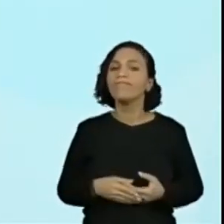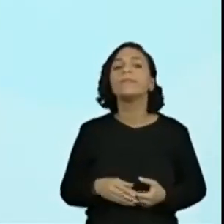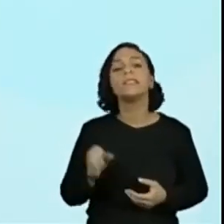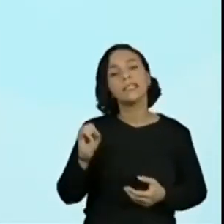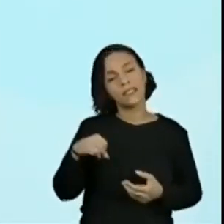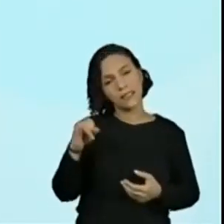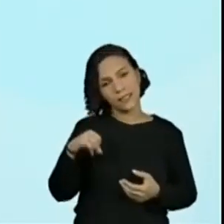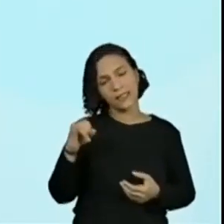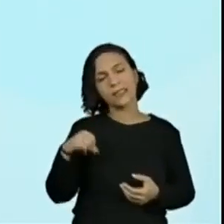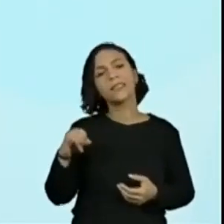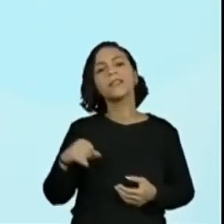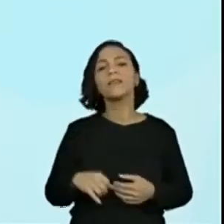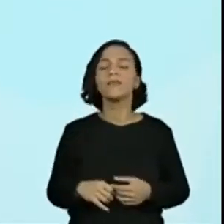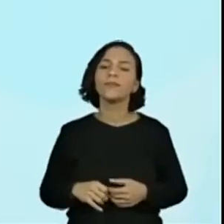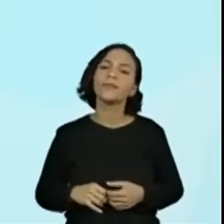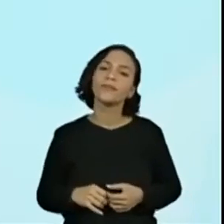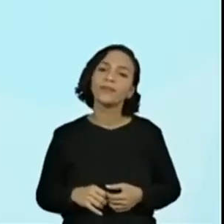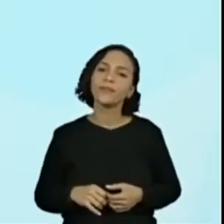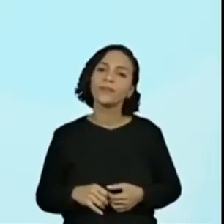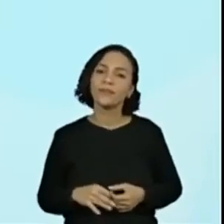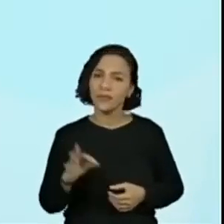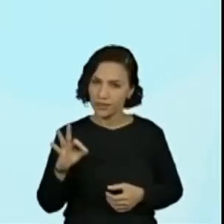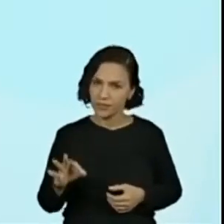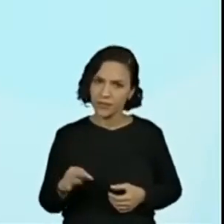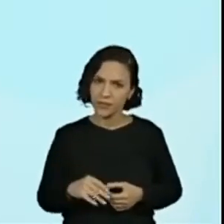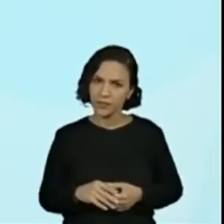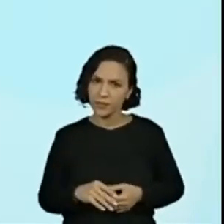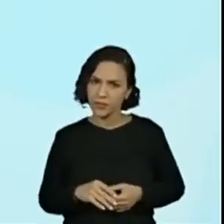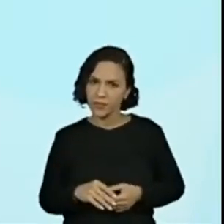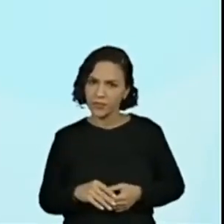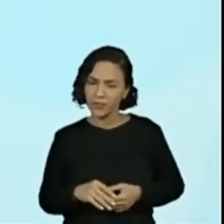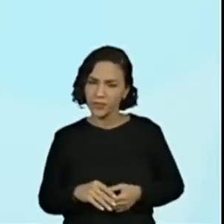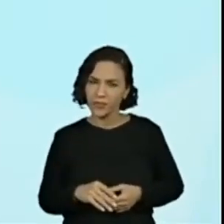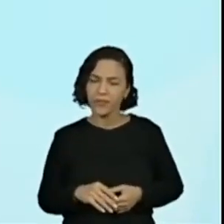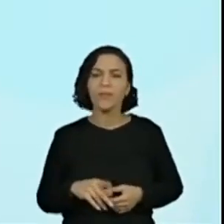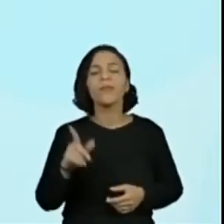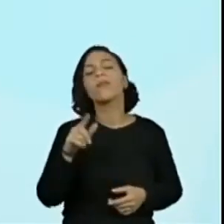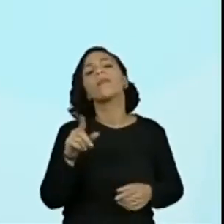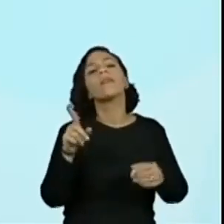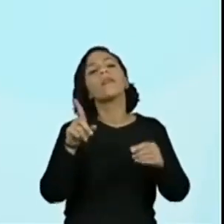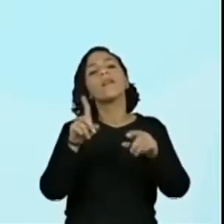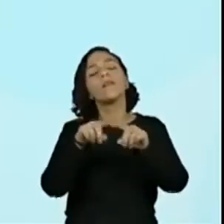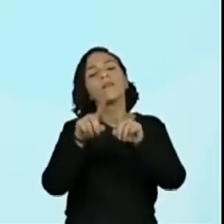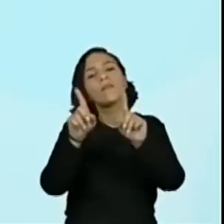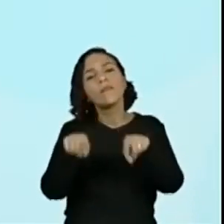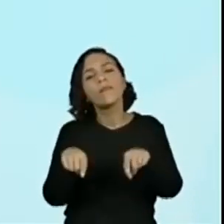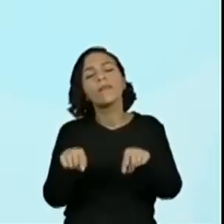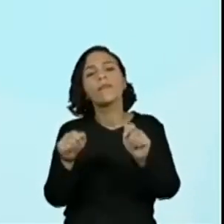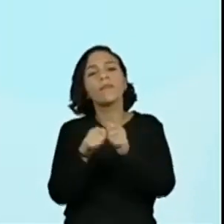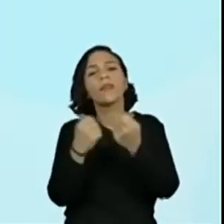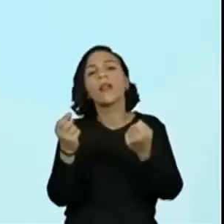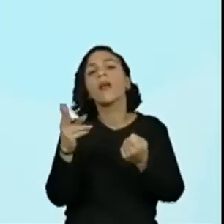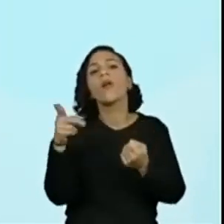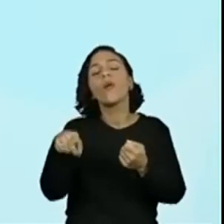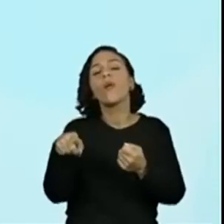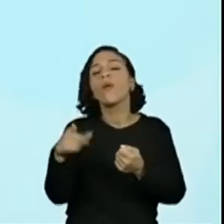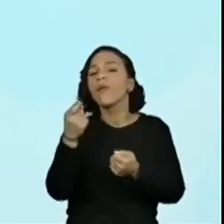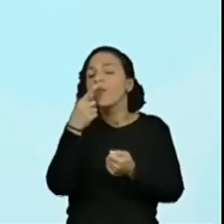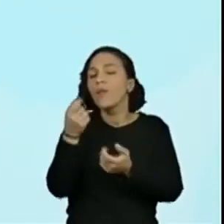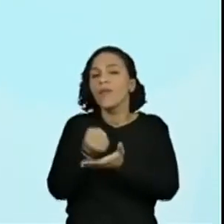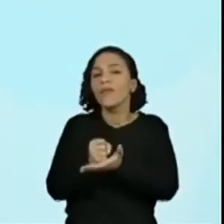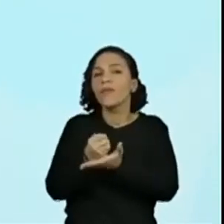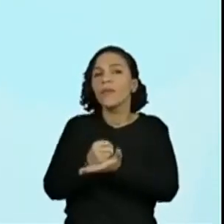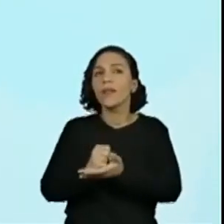sim, esta é ótimo. Que mais? É isso mesmo? Padaria ou farmácia mais perto? Mas olha como é legal a gente olhar isso